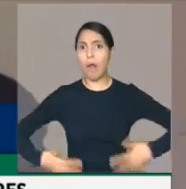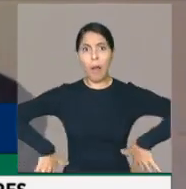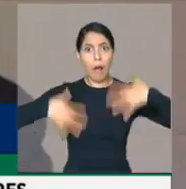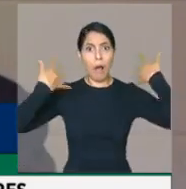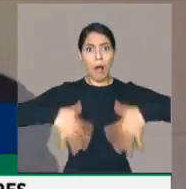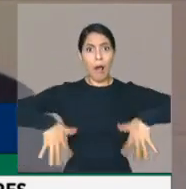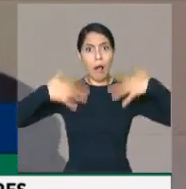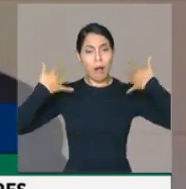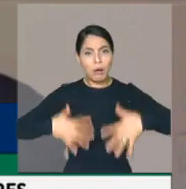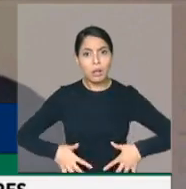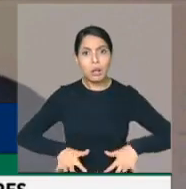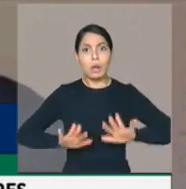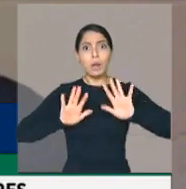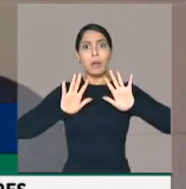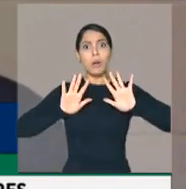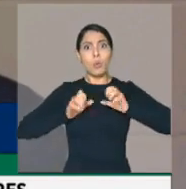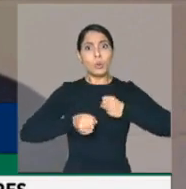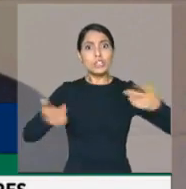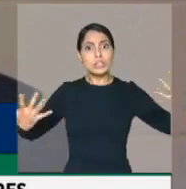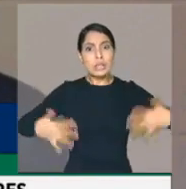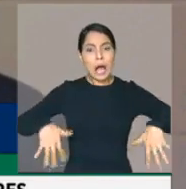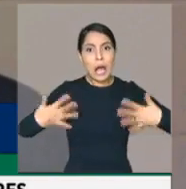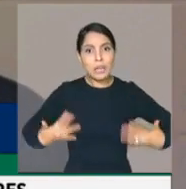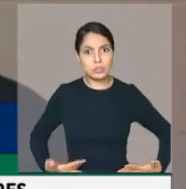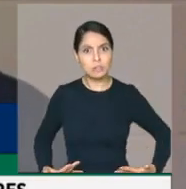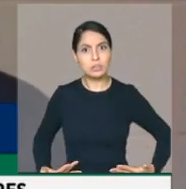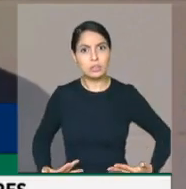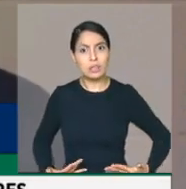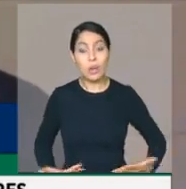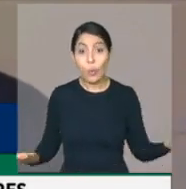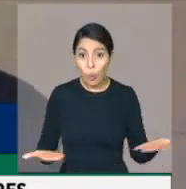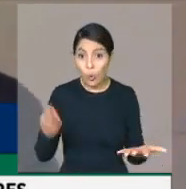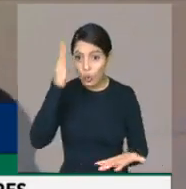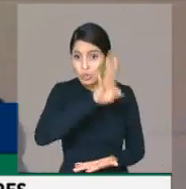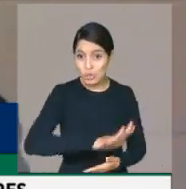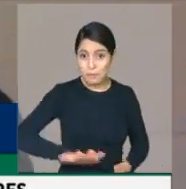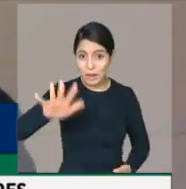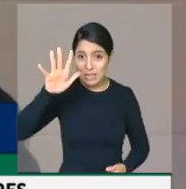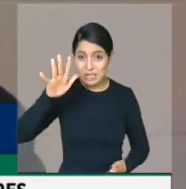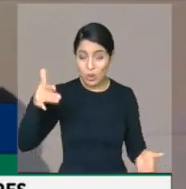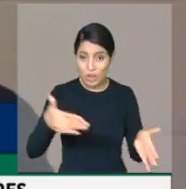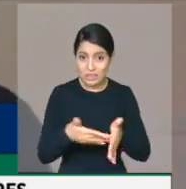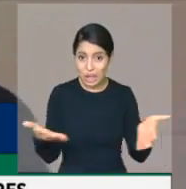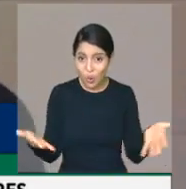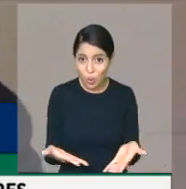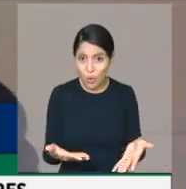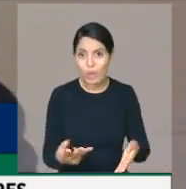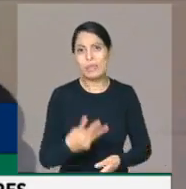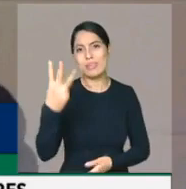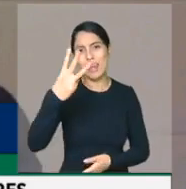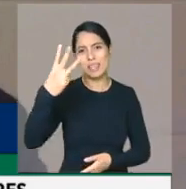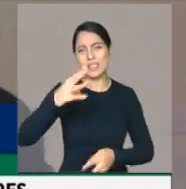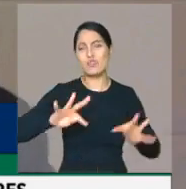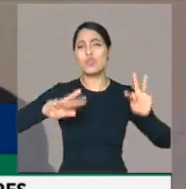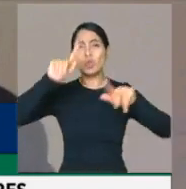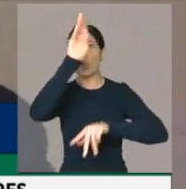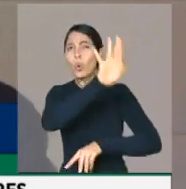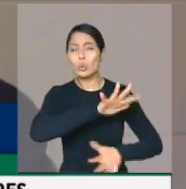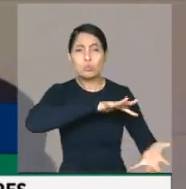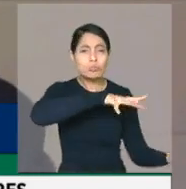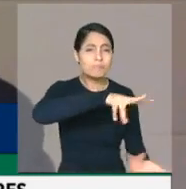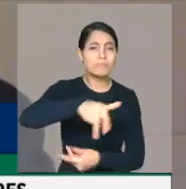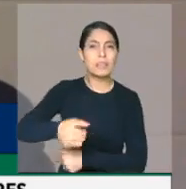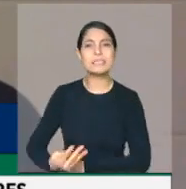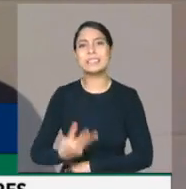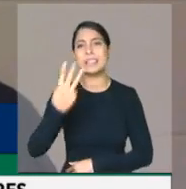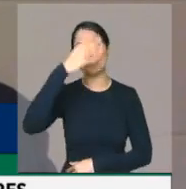coloca o Brasil até o momento em 3ª posição e, infelizmente, lamentavelmente,